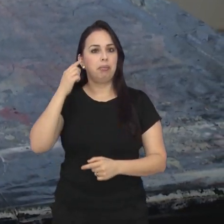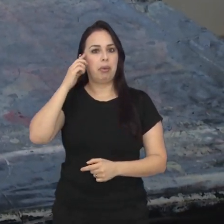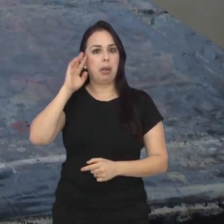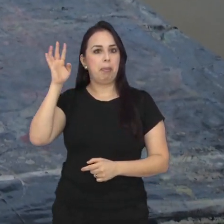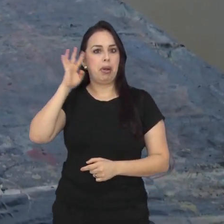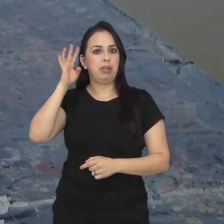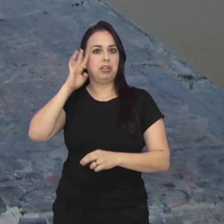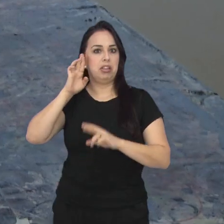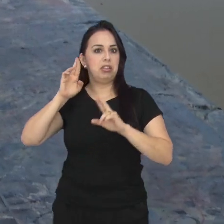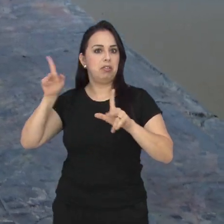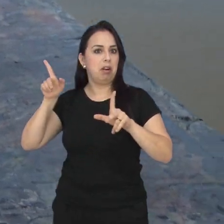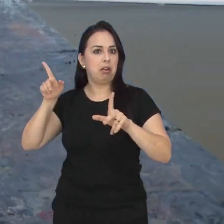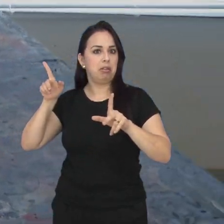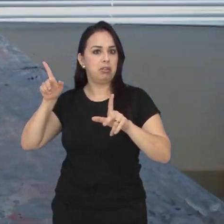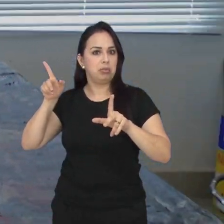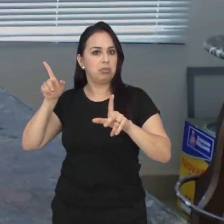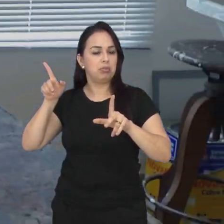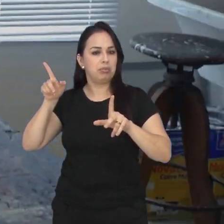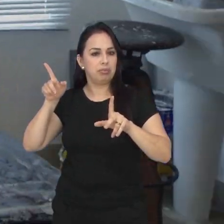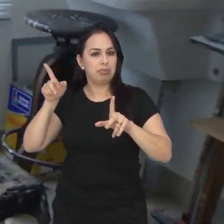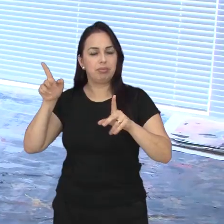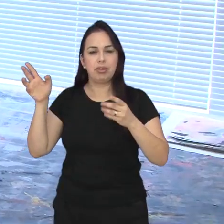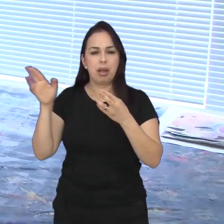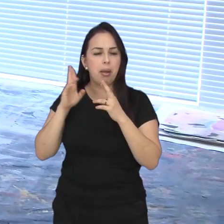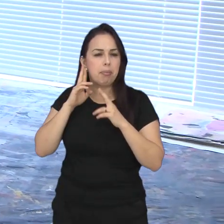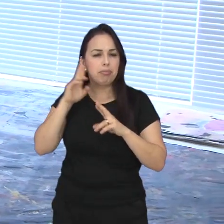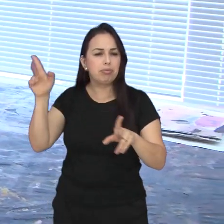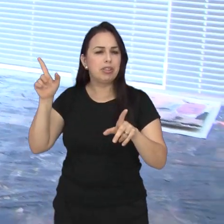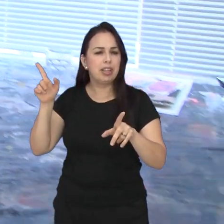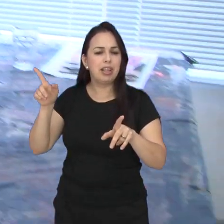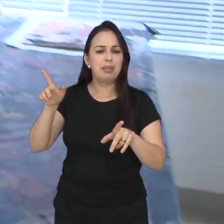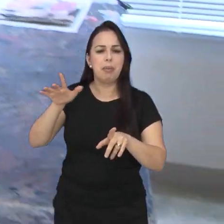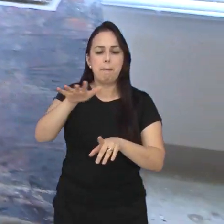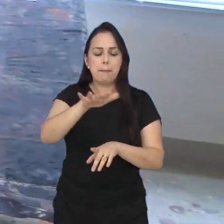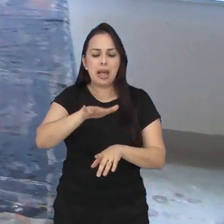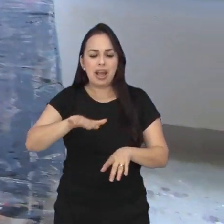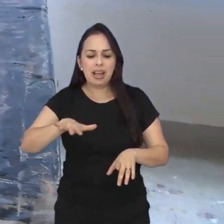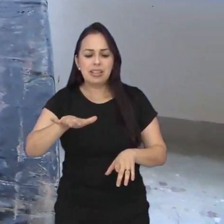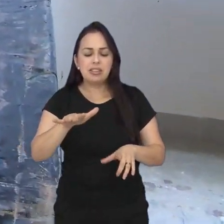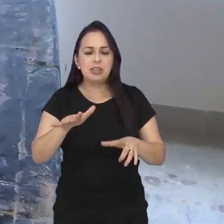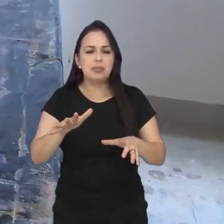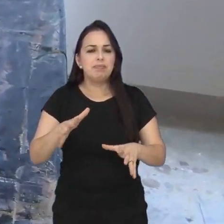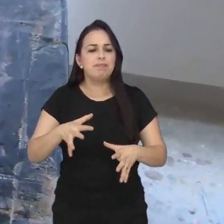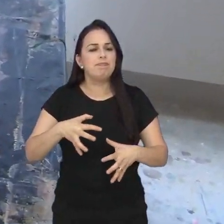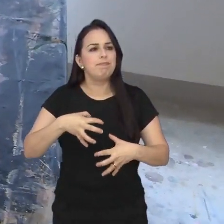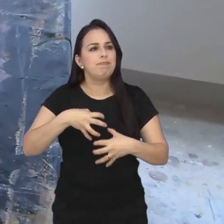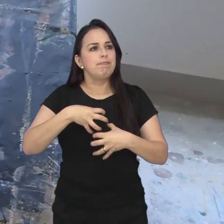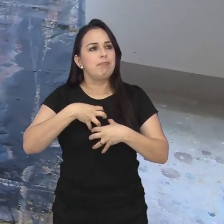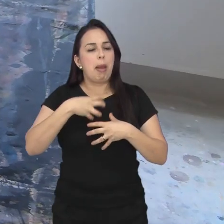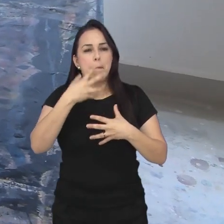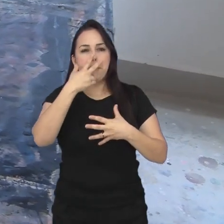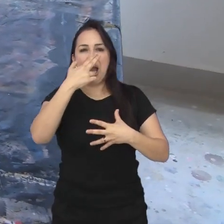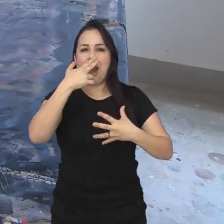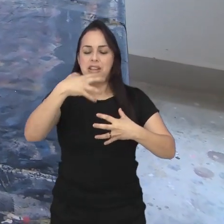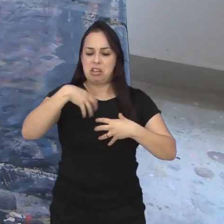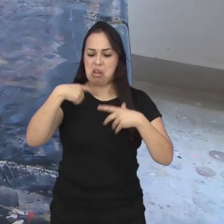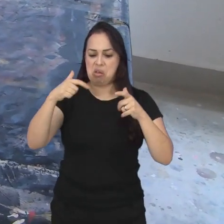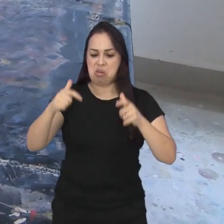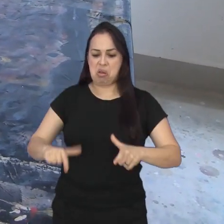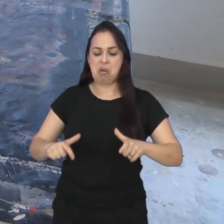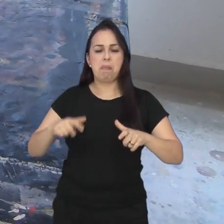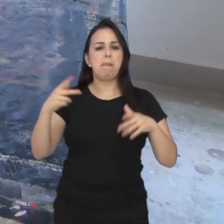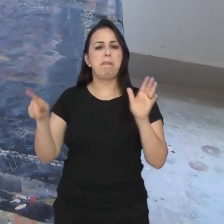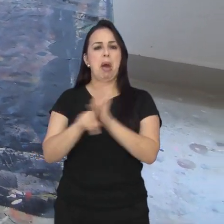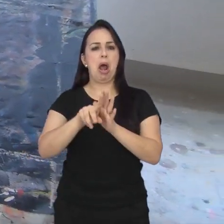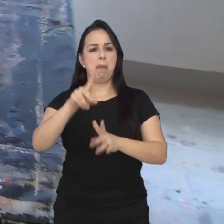que eu não imaginava isso, essa energia caótica que esse ateliê tem, mas é uma energia que inspira uma criatividade